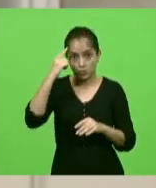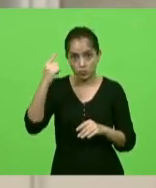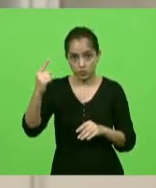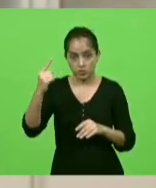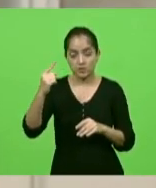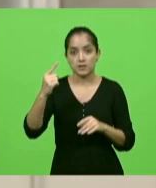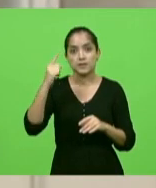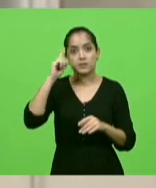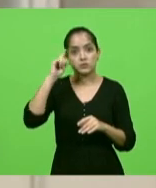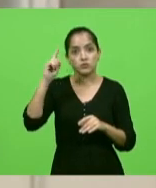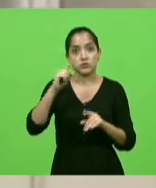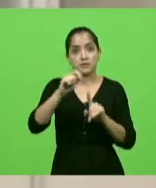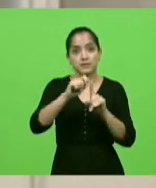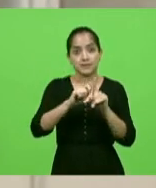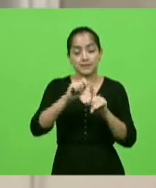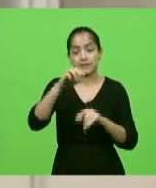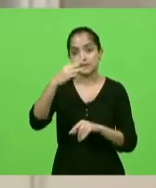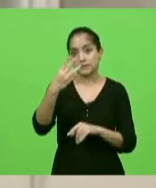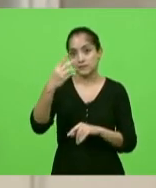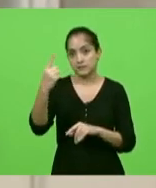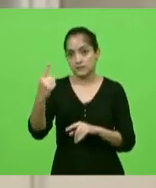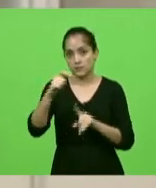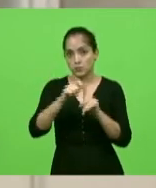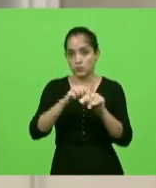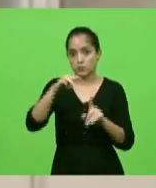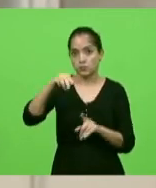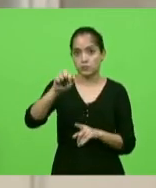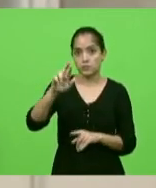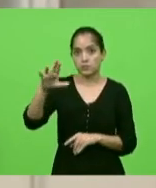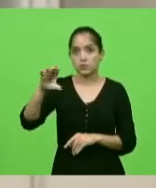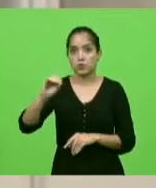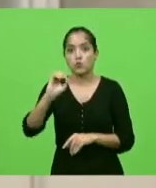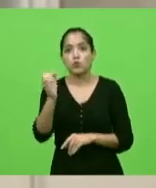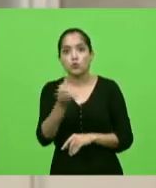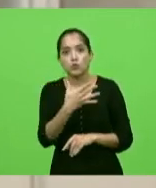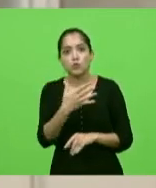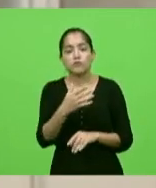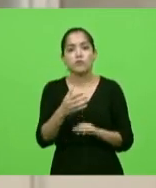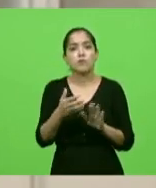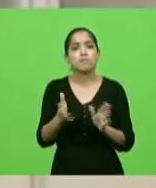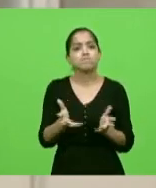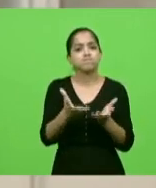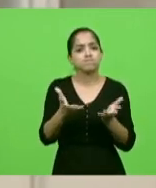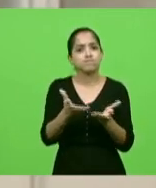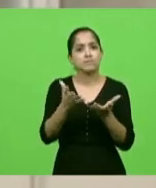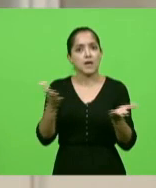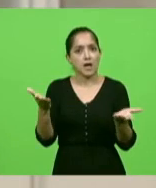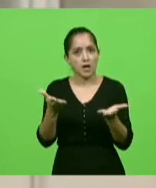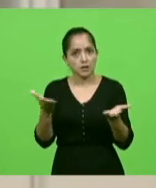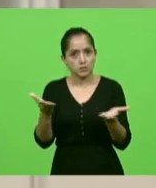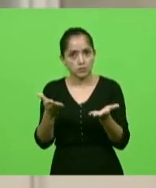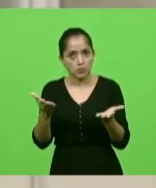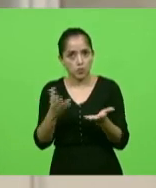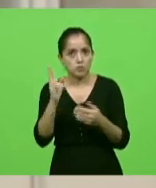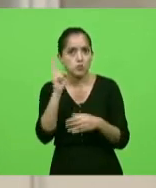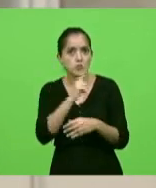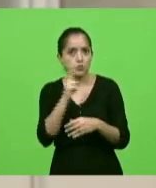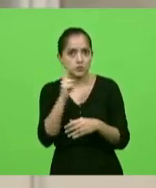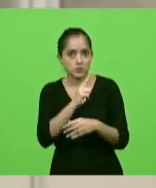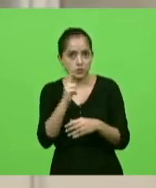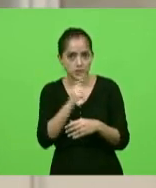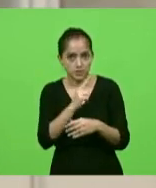no dia seguinte dia Trinta e Um de Março houve novo impulsionamento agora para empenho